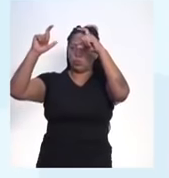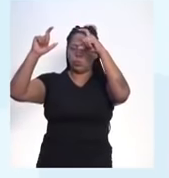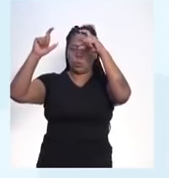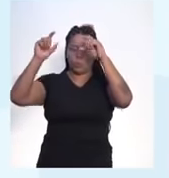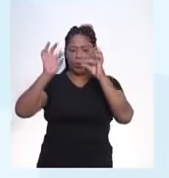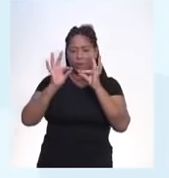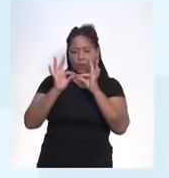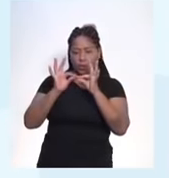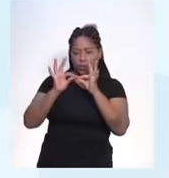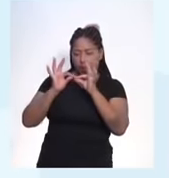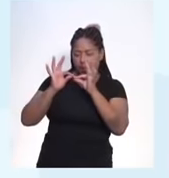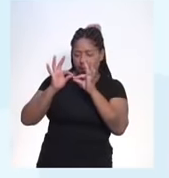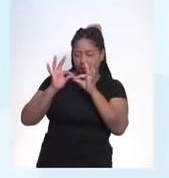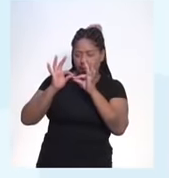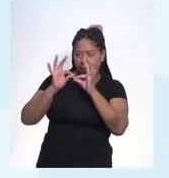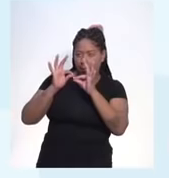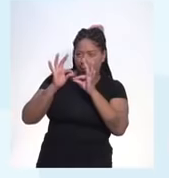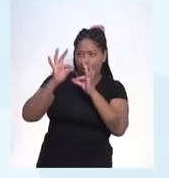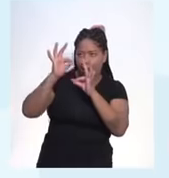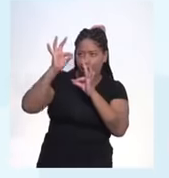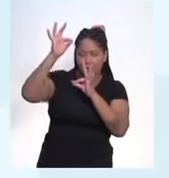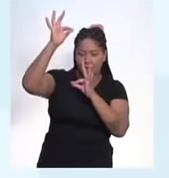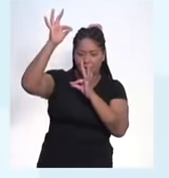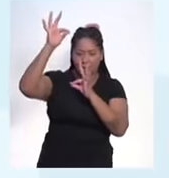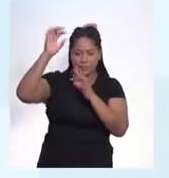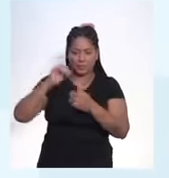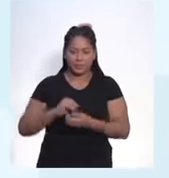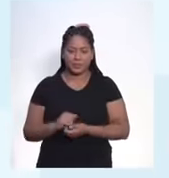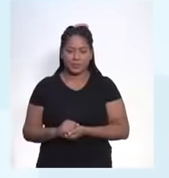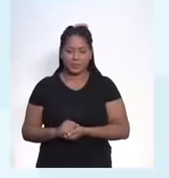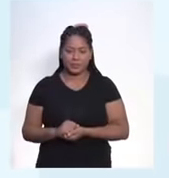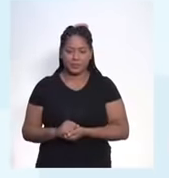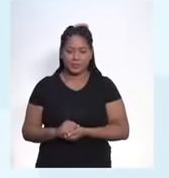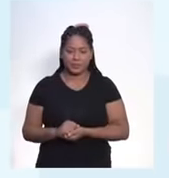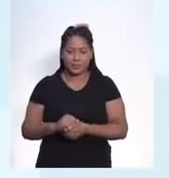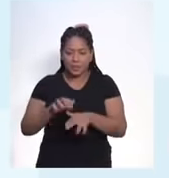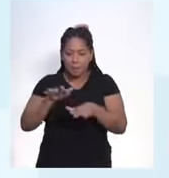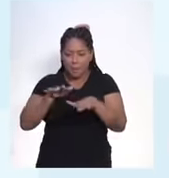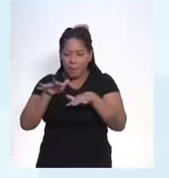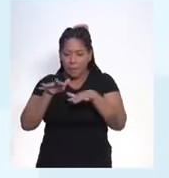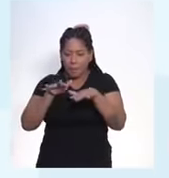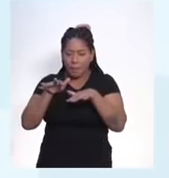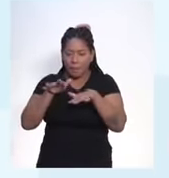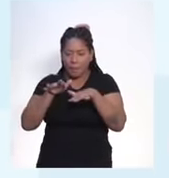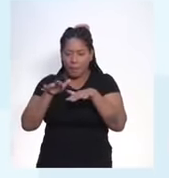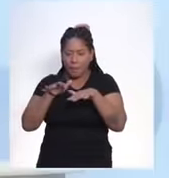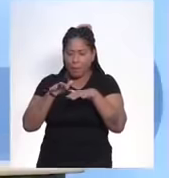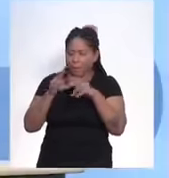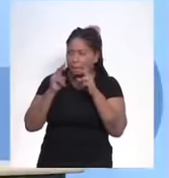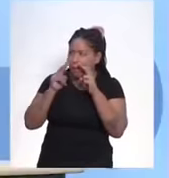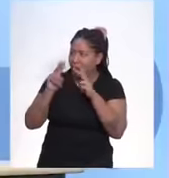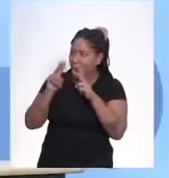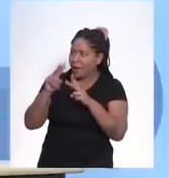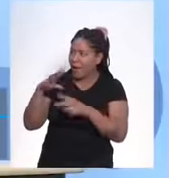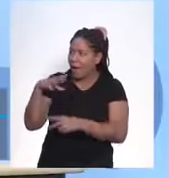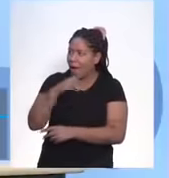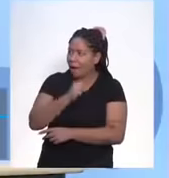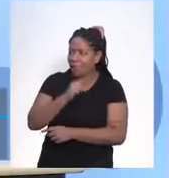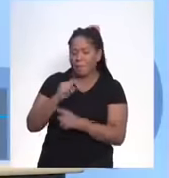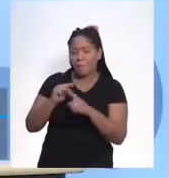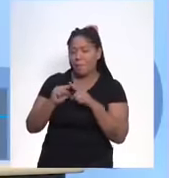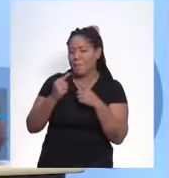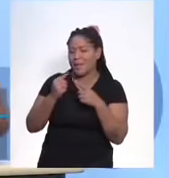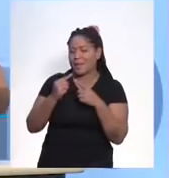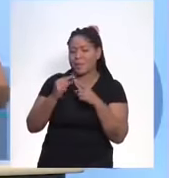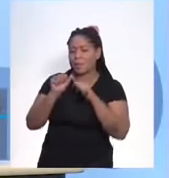eixo né então observar o eixo basicamente ele subiu a gente vai sua animação gente ter ver ele correr ali e ele não mudou o formato